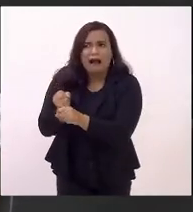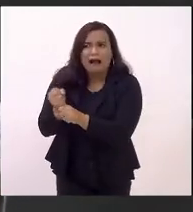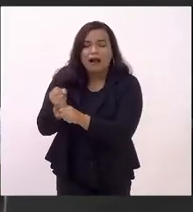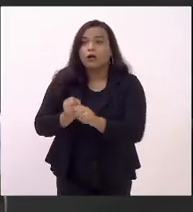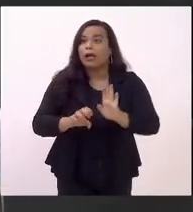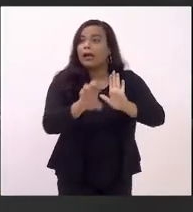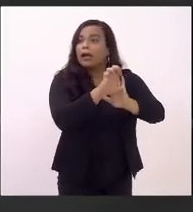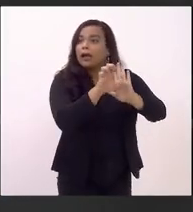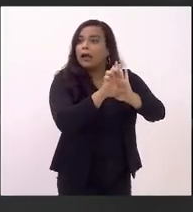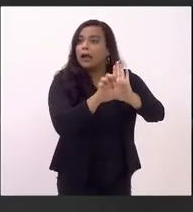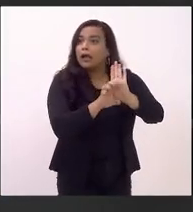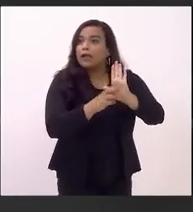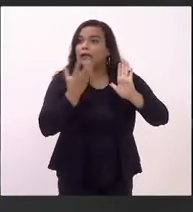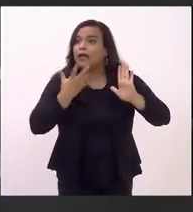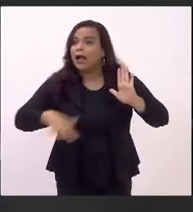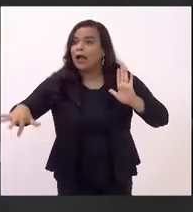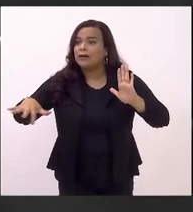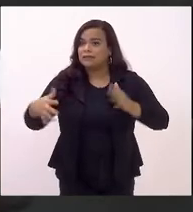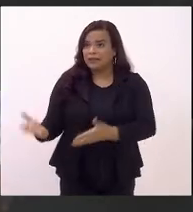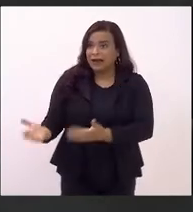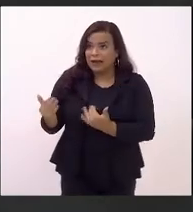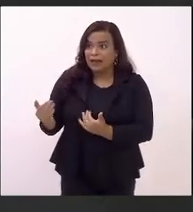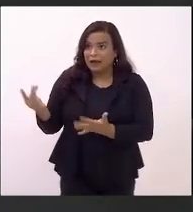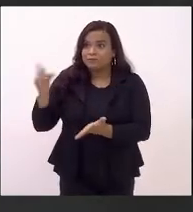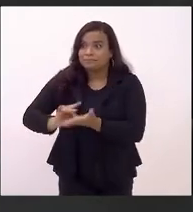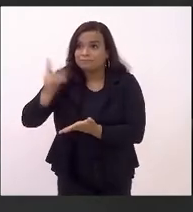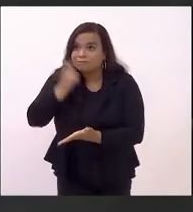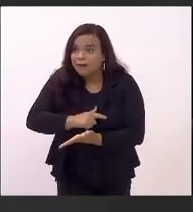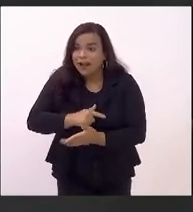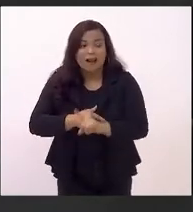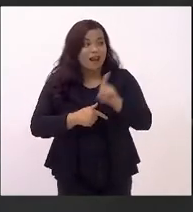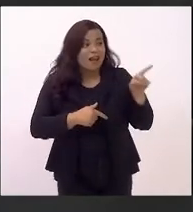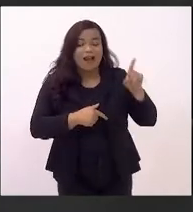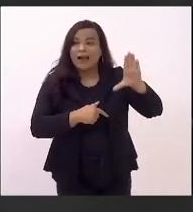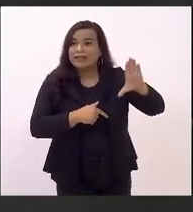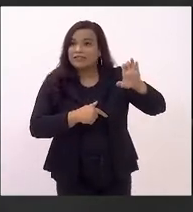Criança e do Adolescente, ele é uma realidade devido a uma luta que o CEAP fez.